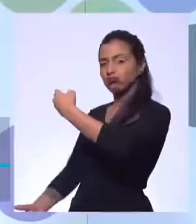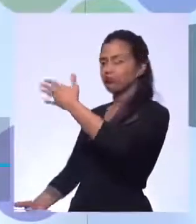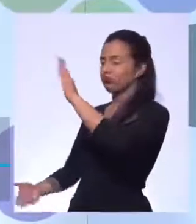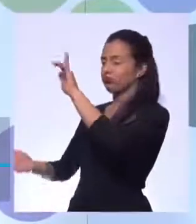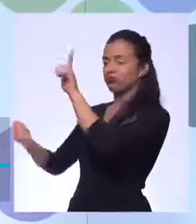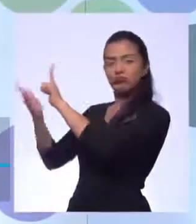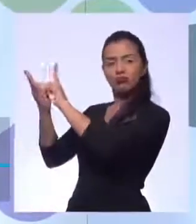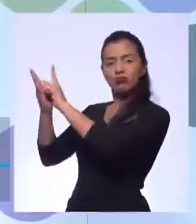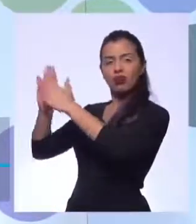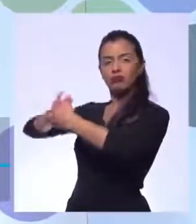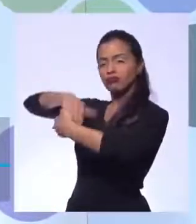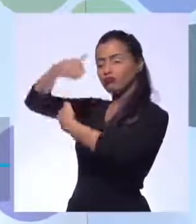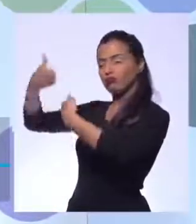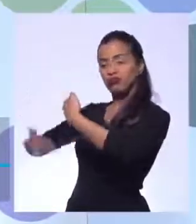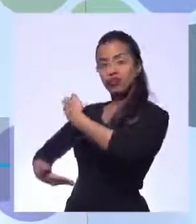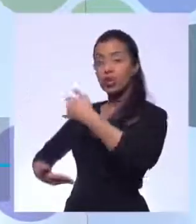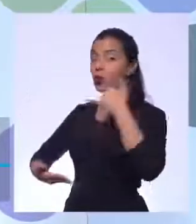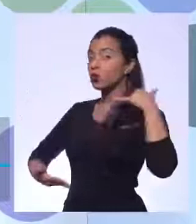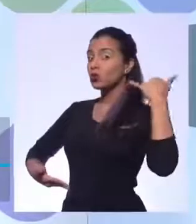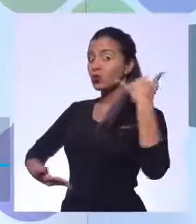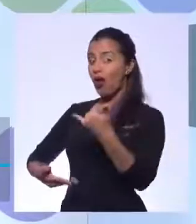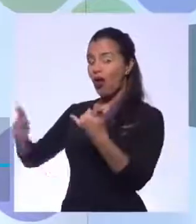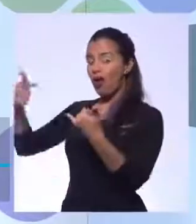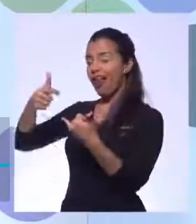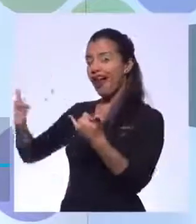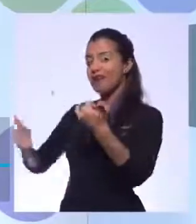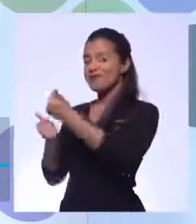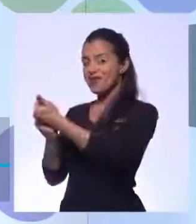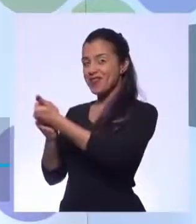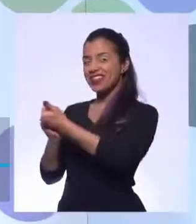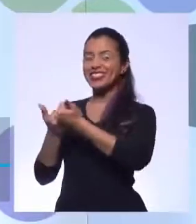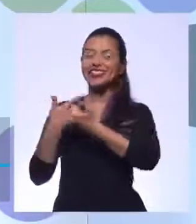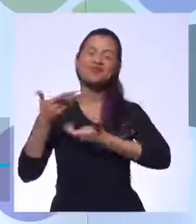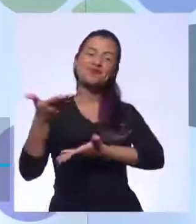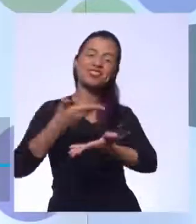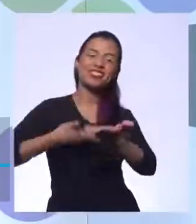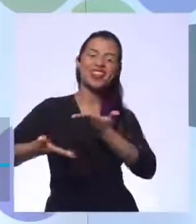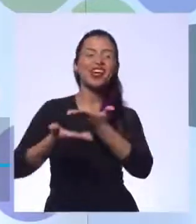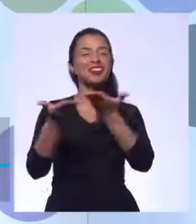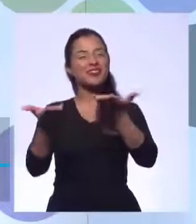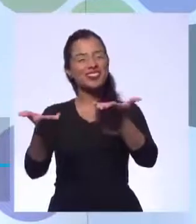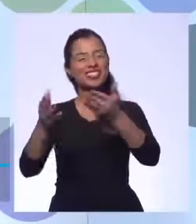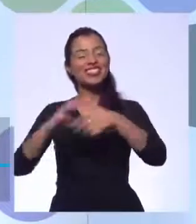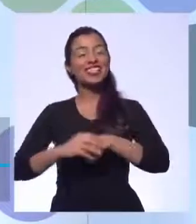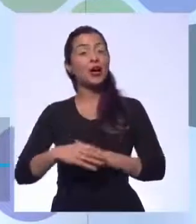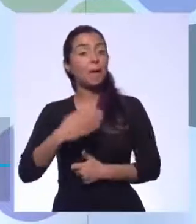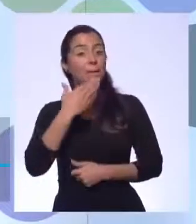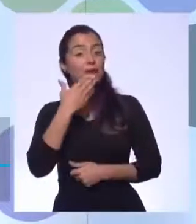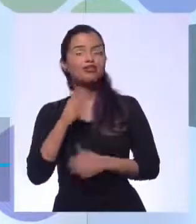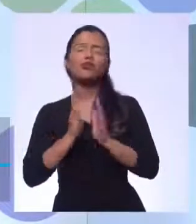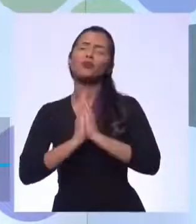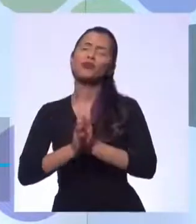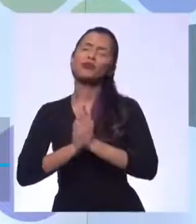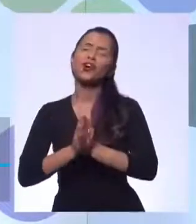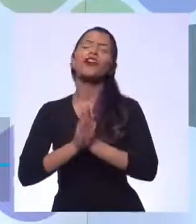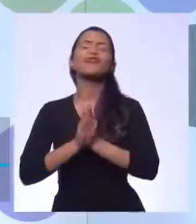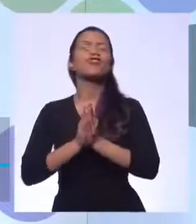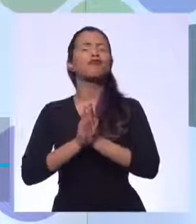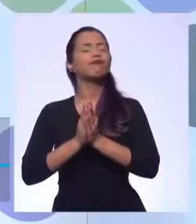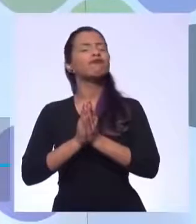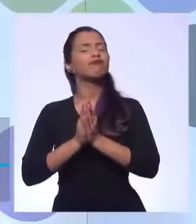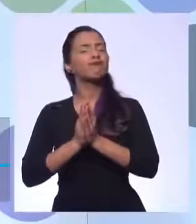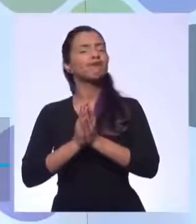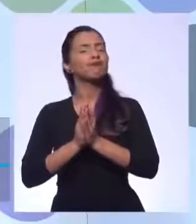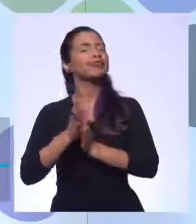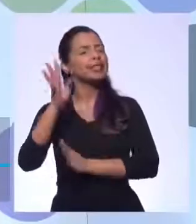aula, porém com o celular na mão. E vamos interagir com vocês no chat. Então, a gente pede que, por favor, vocês sejam